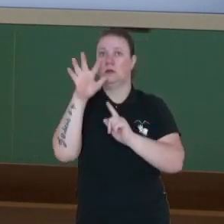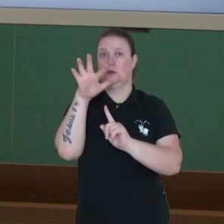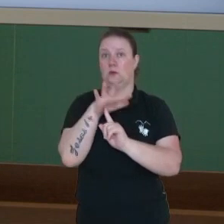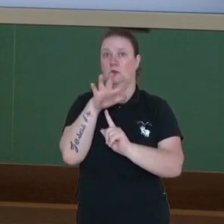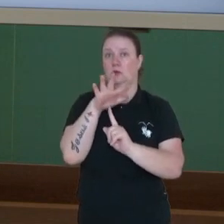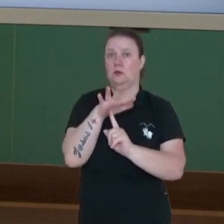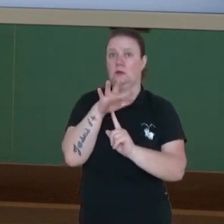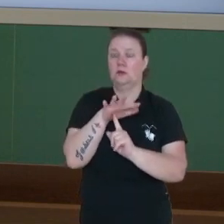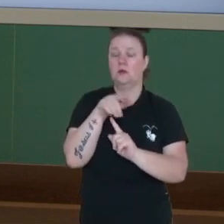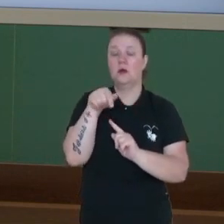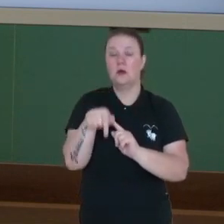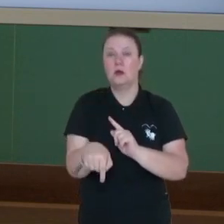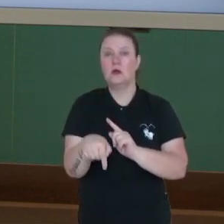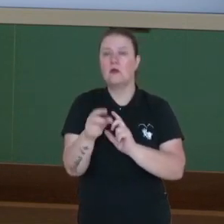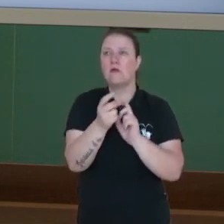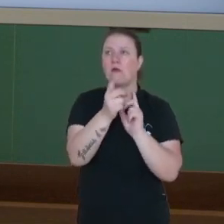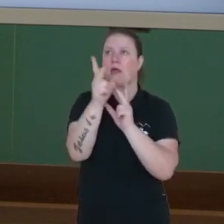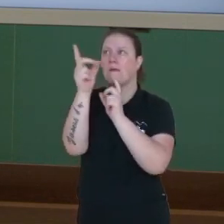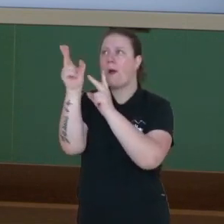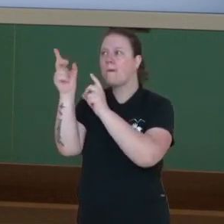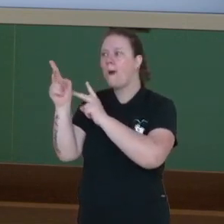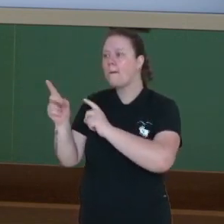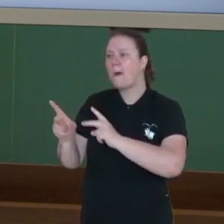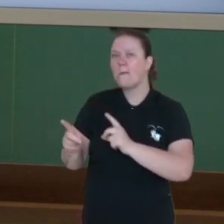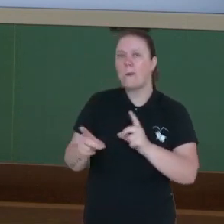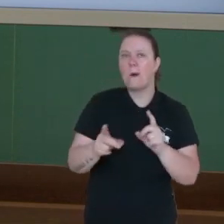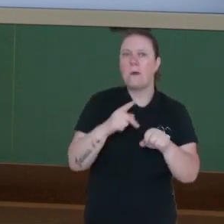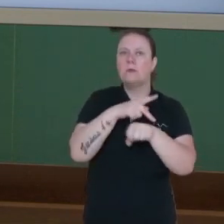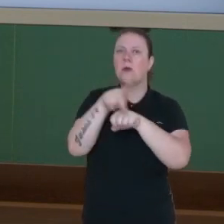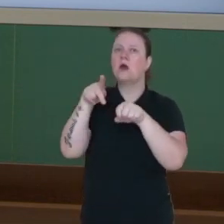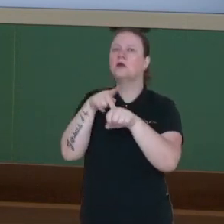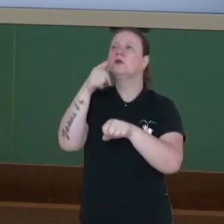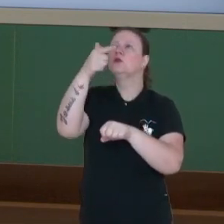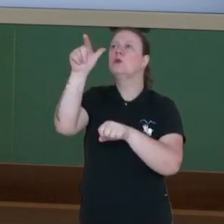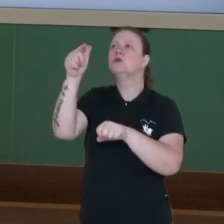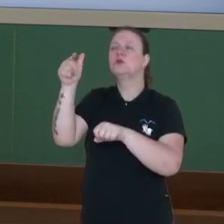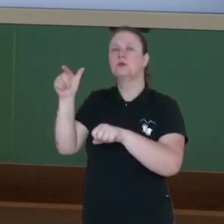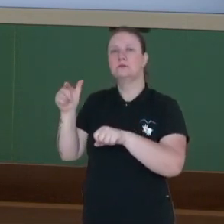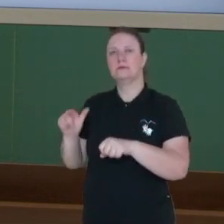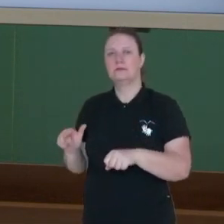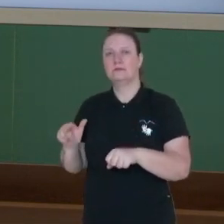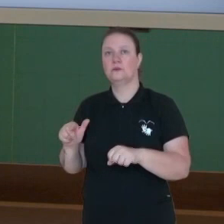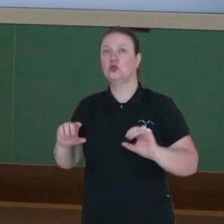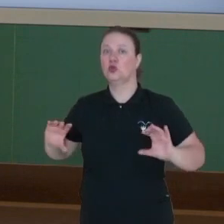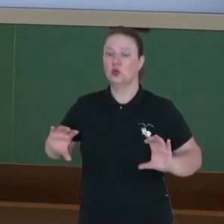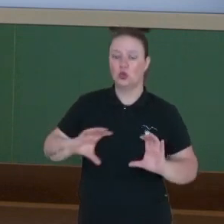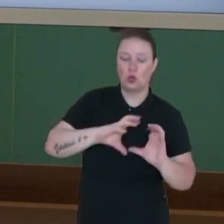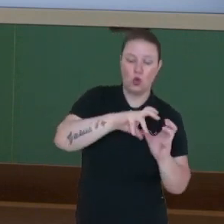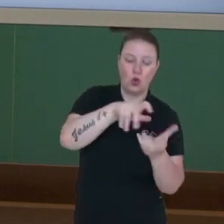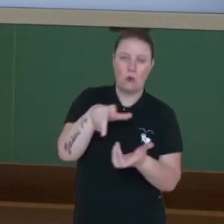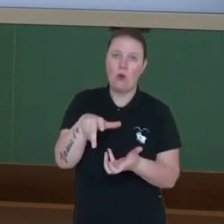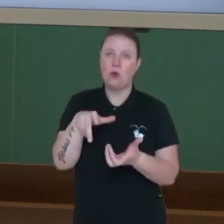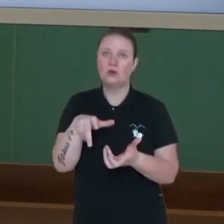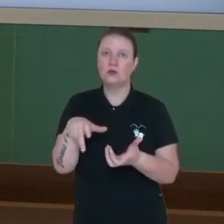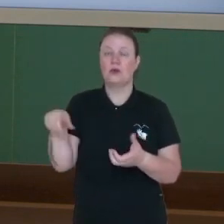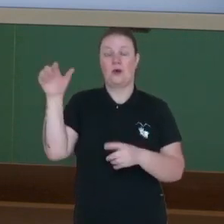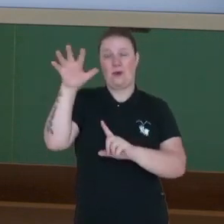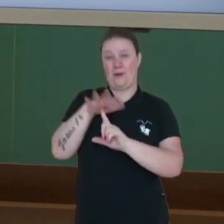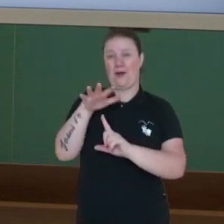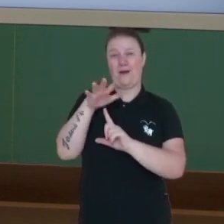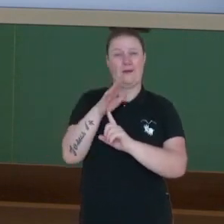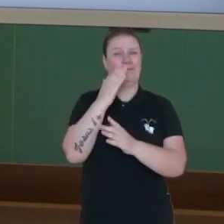grande exportador de erva mate, um dos maiores exportadores do mundo de erva mate. E